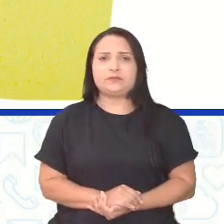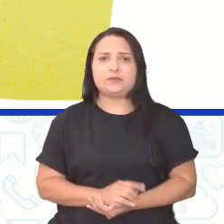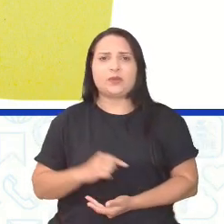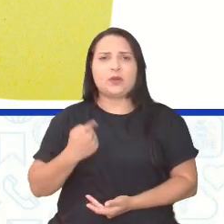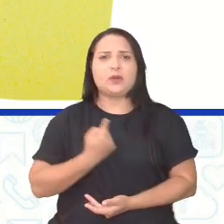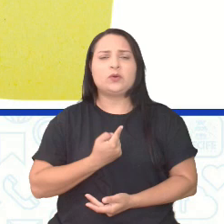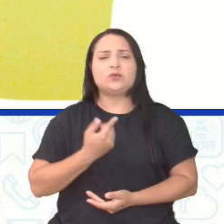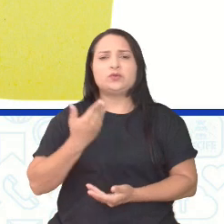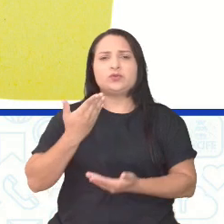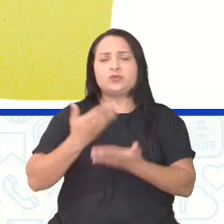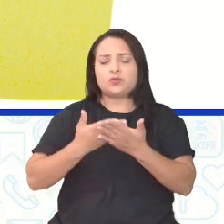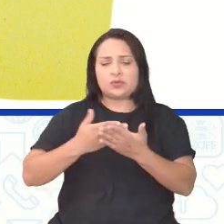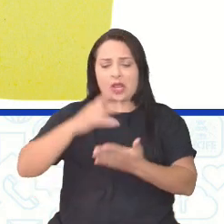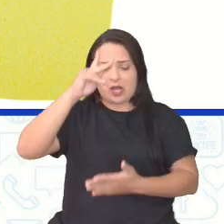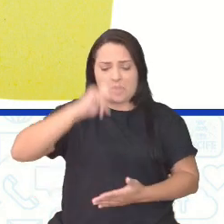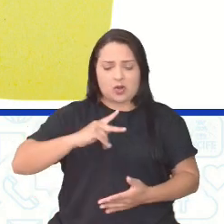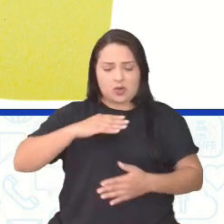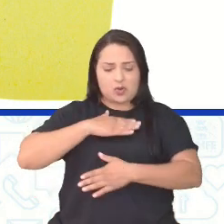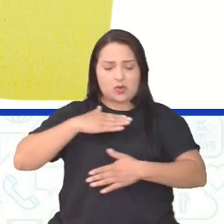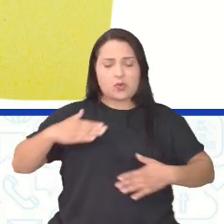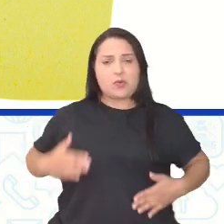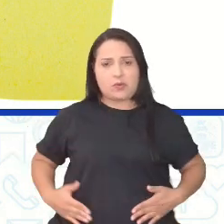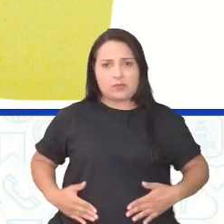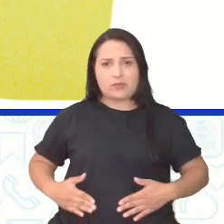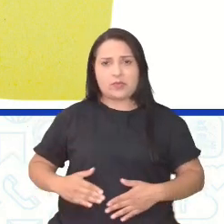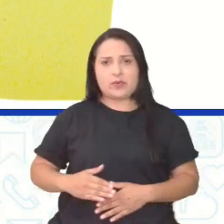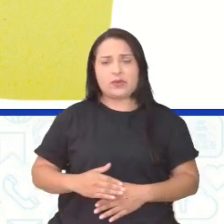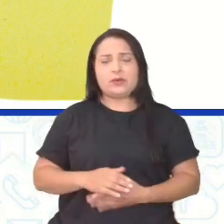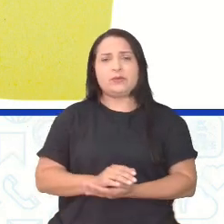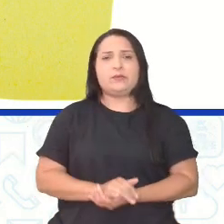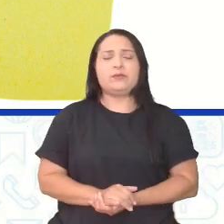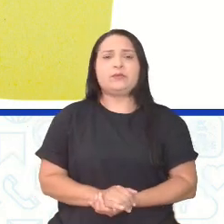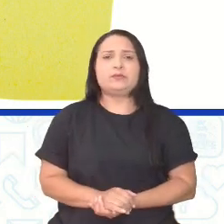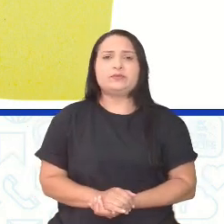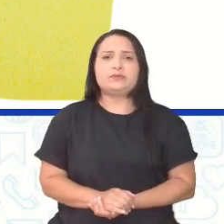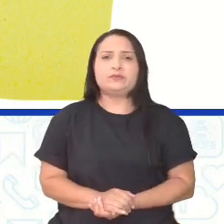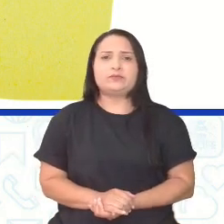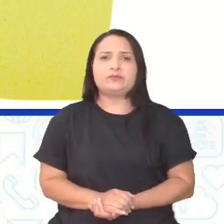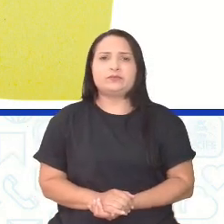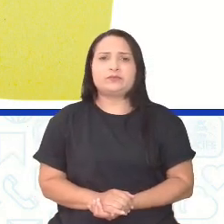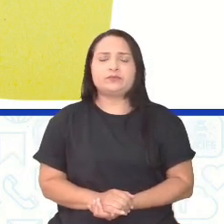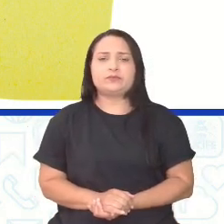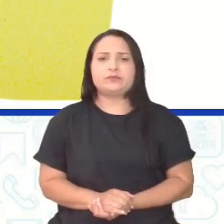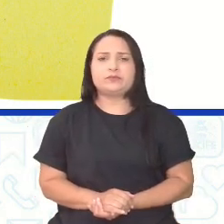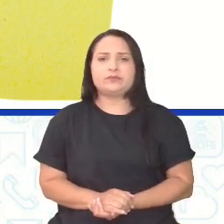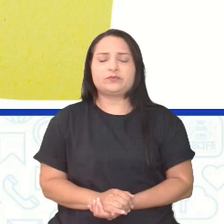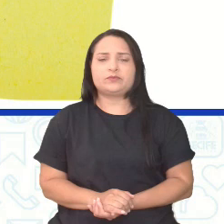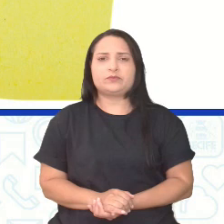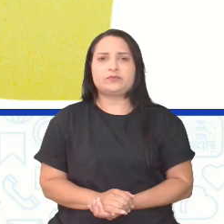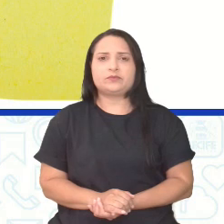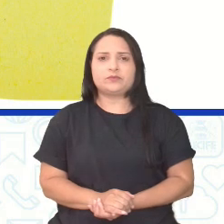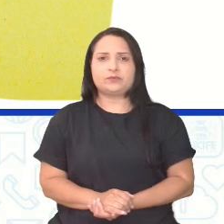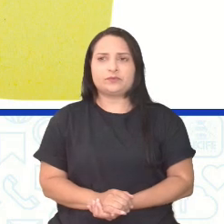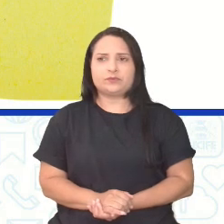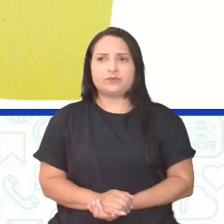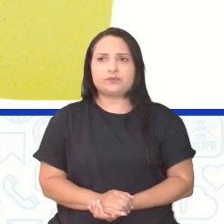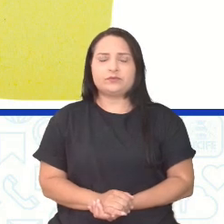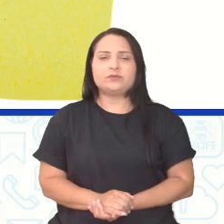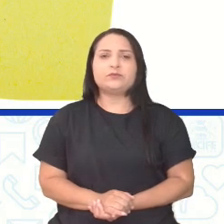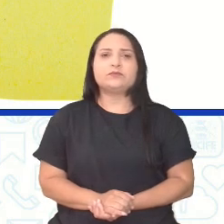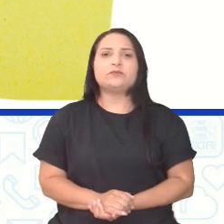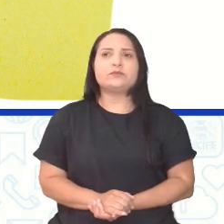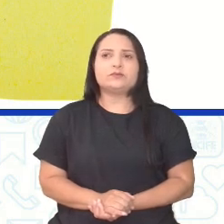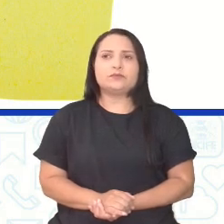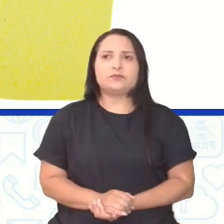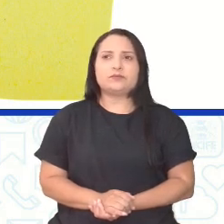estudando nosso corpo, nós estamos na histologia do corpo humano. E para isso, a gente traz aí né, a questão